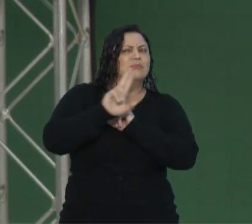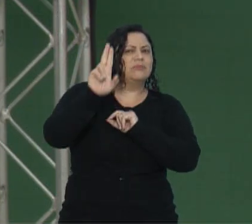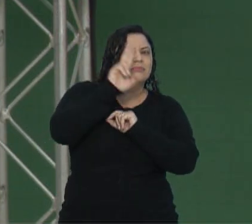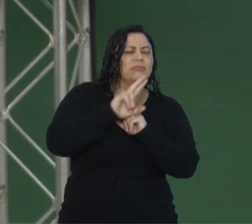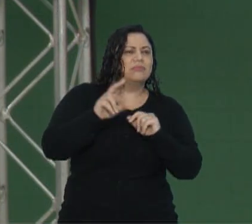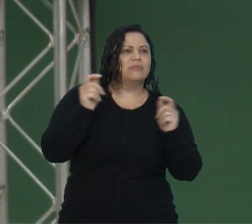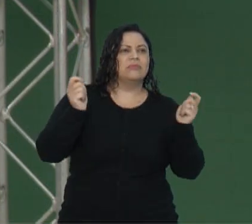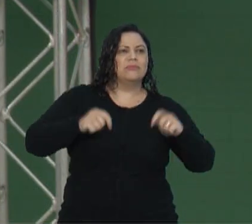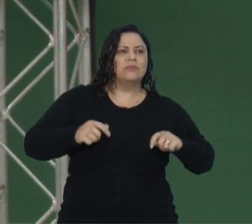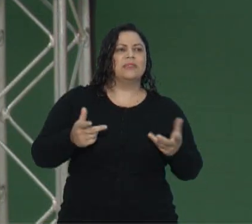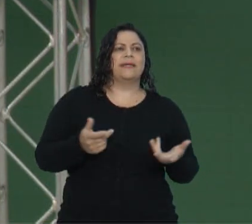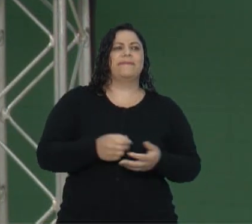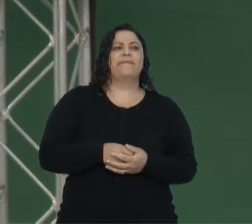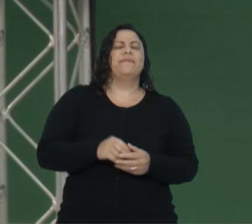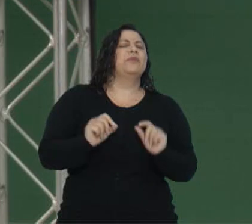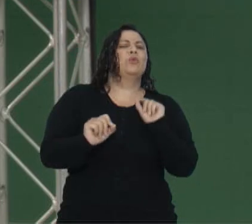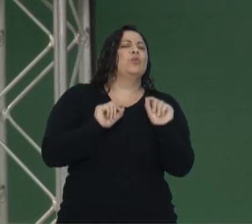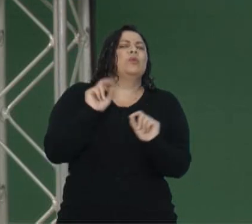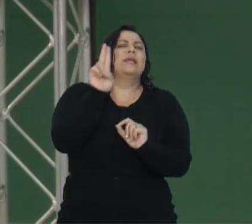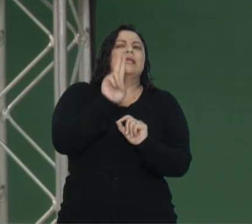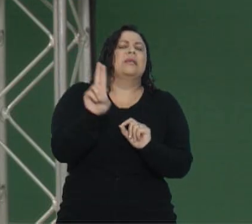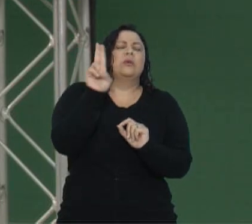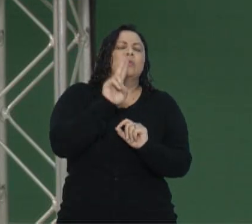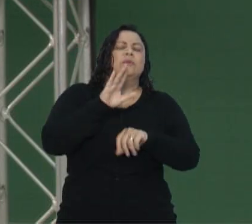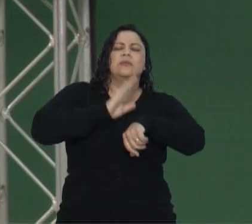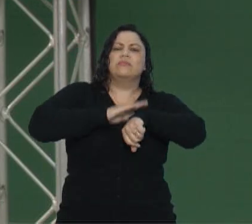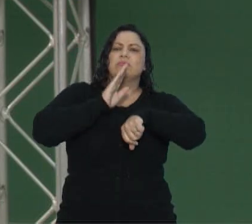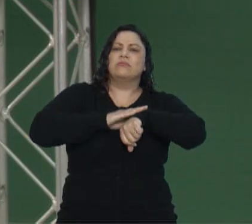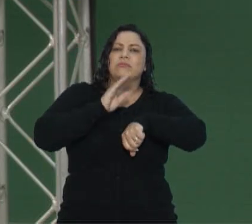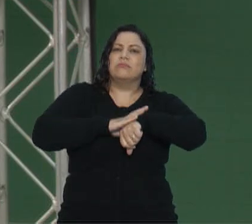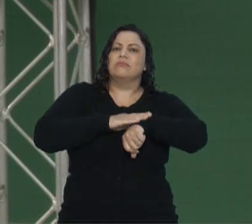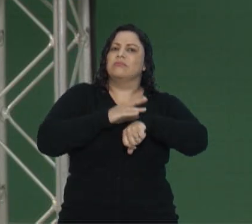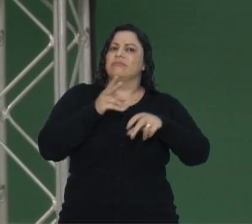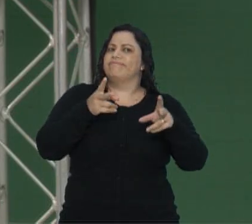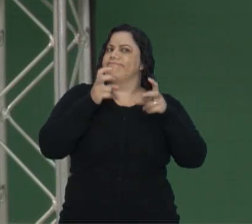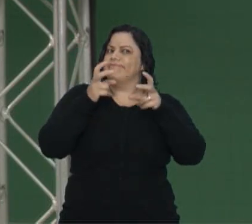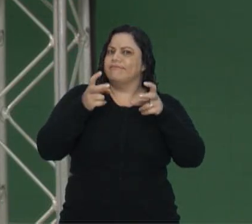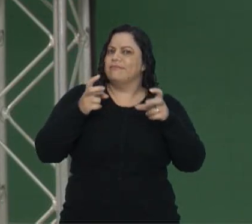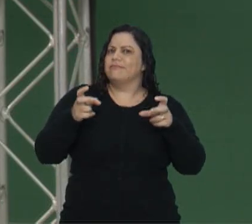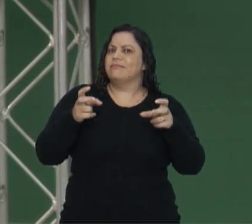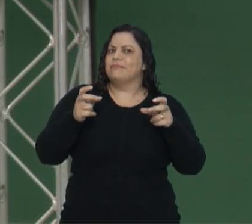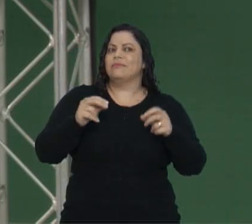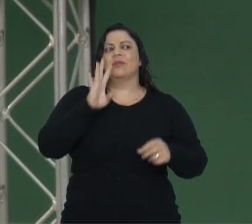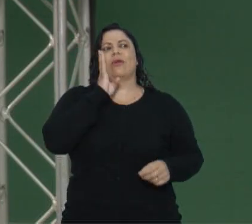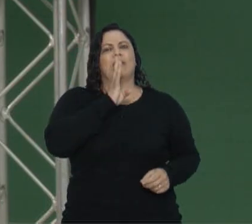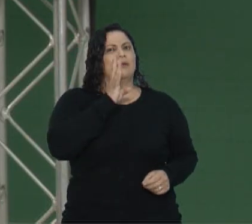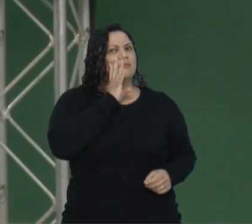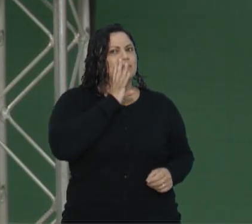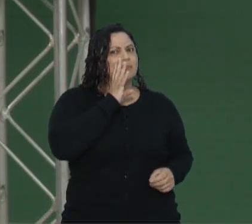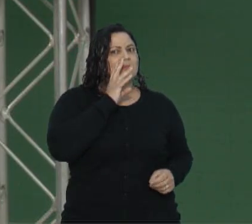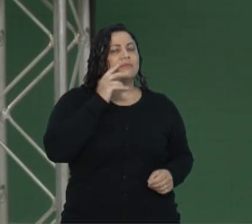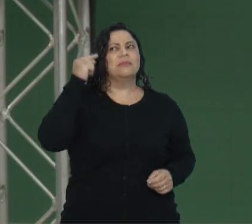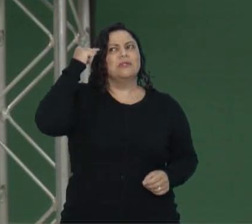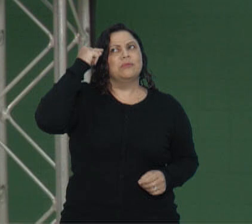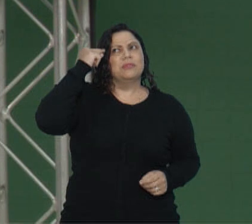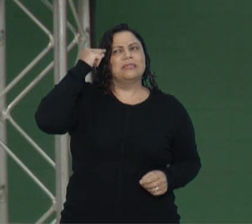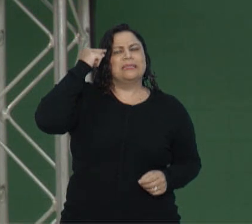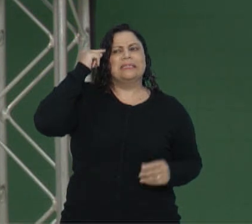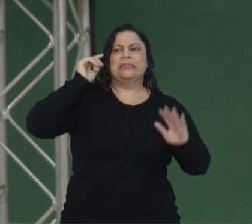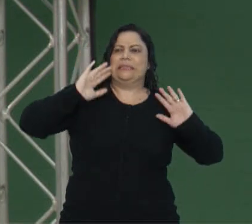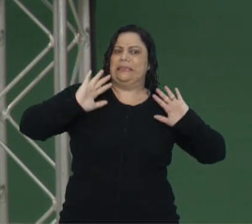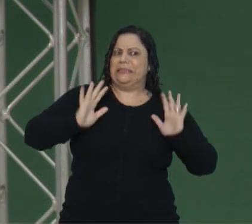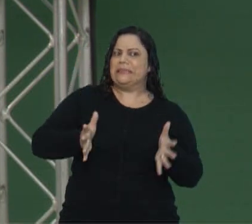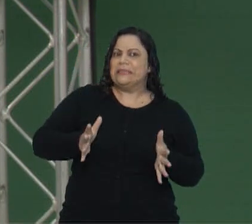já consegui observar o que que eu usei nesse período de tempo. Olha que bacana. Né? E aí eu pensei, nossa, tão cedo e eu já usei